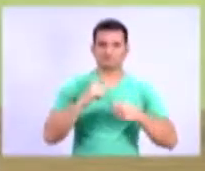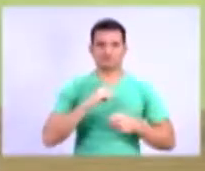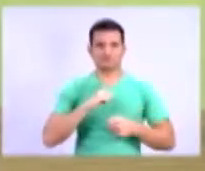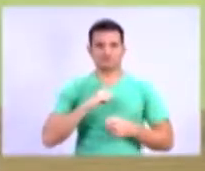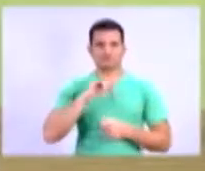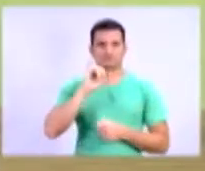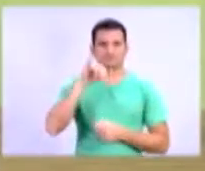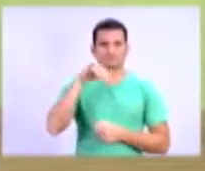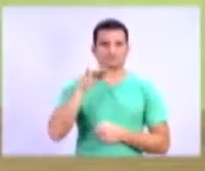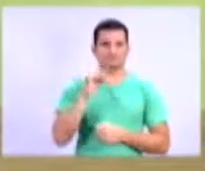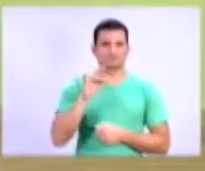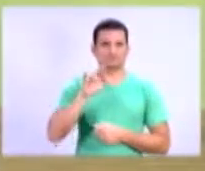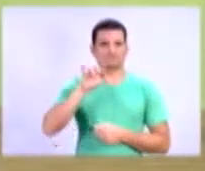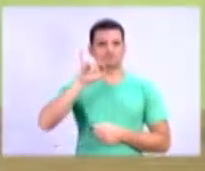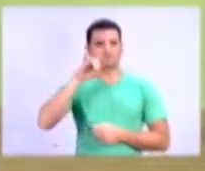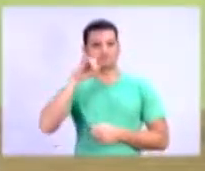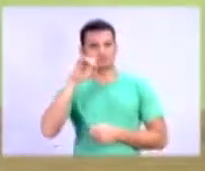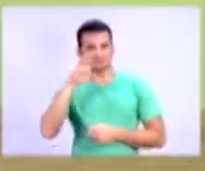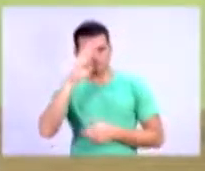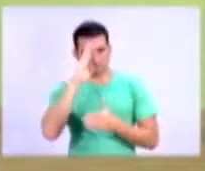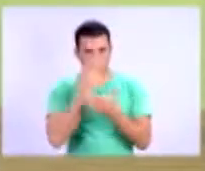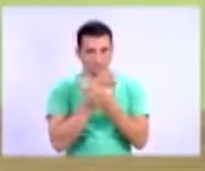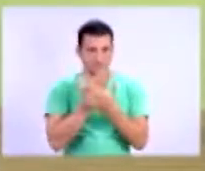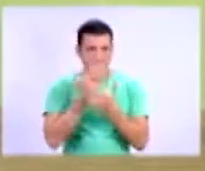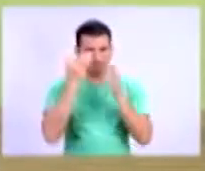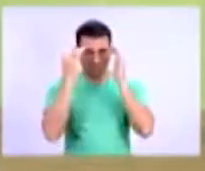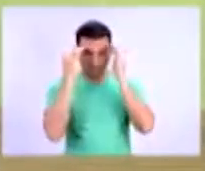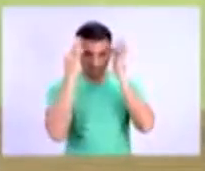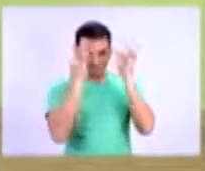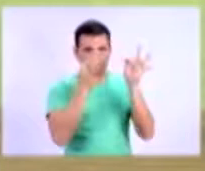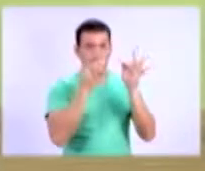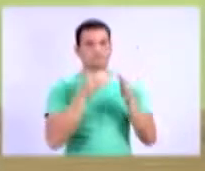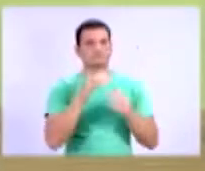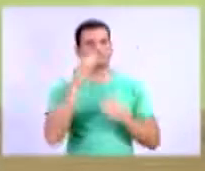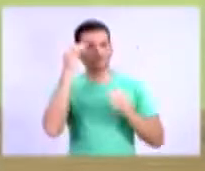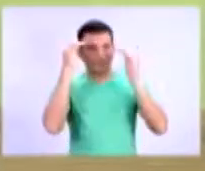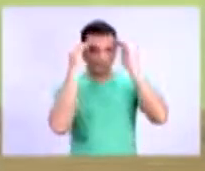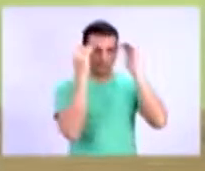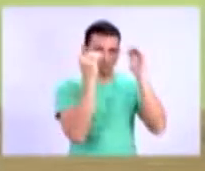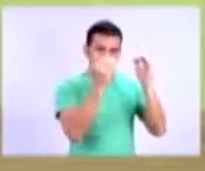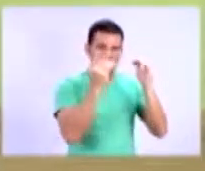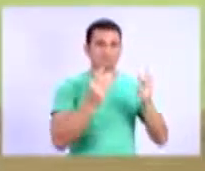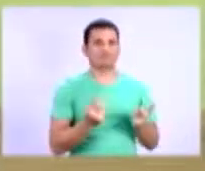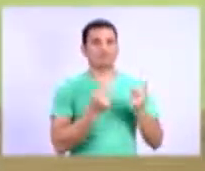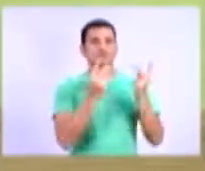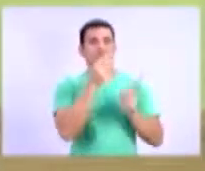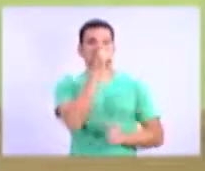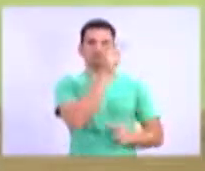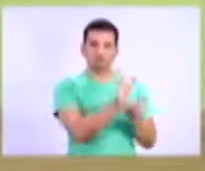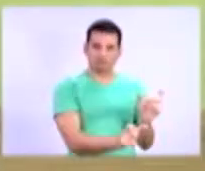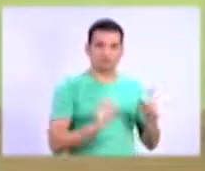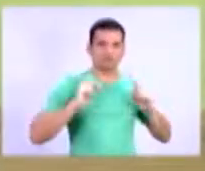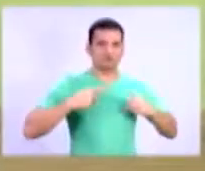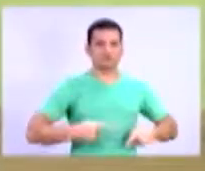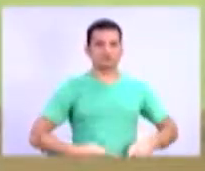confiança e lealdade, assim como o respeito e a valorização do ser humano no mercado de trabalho.